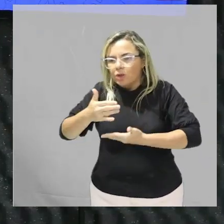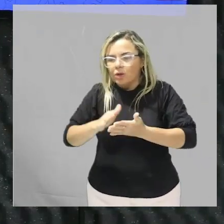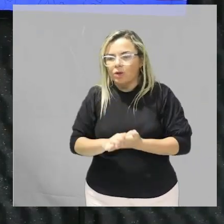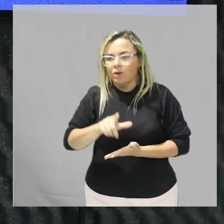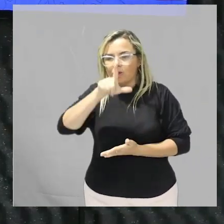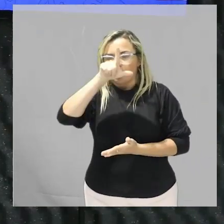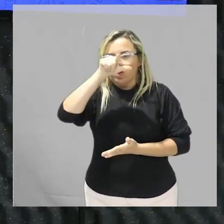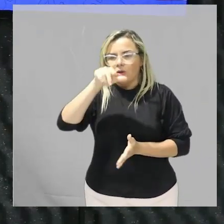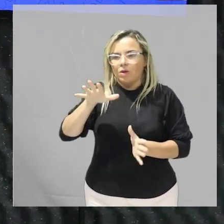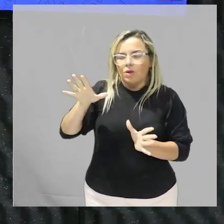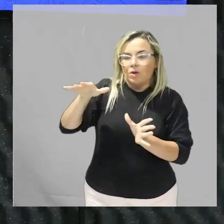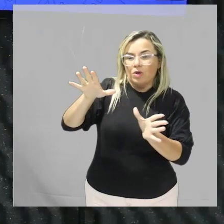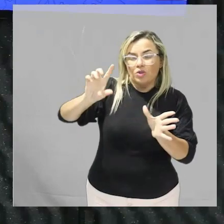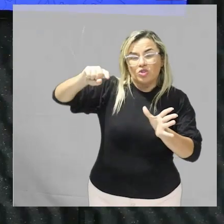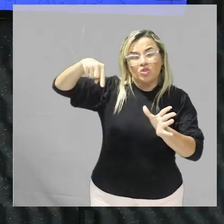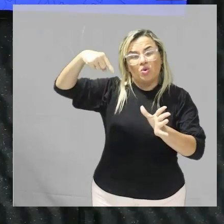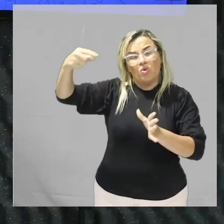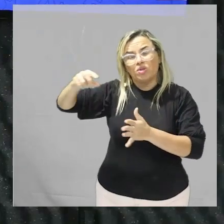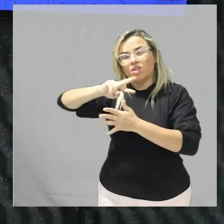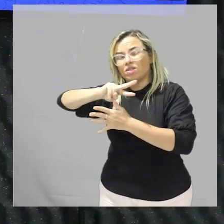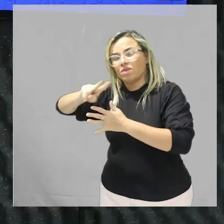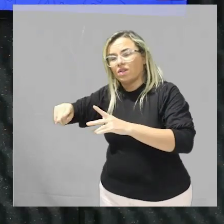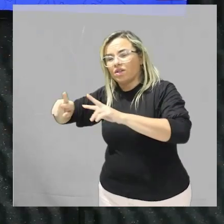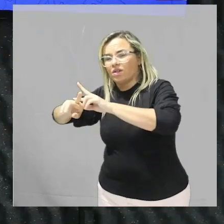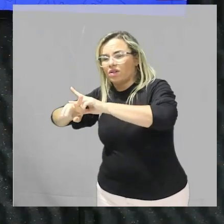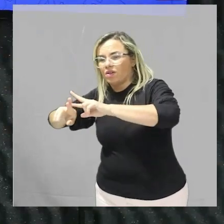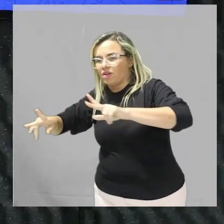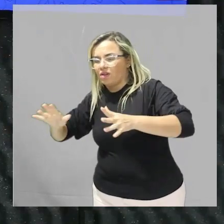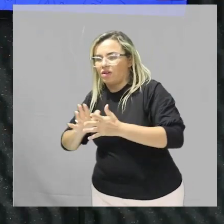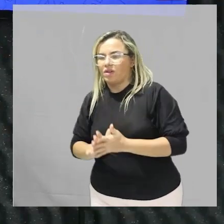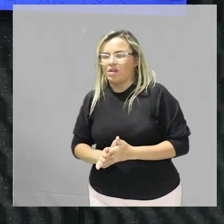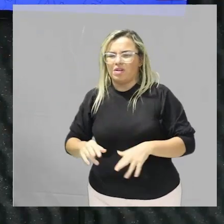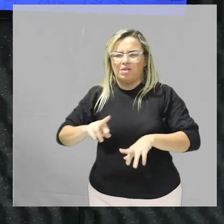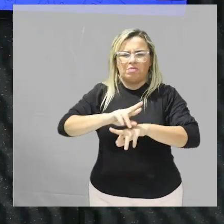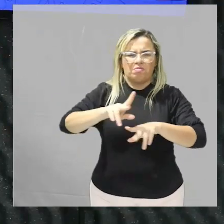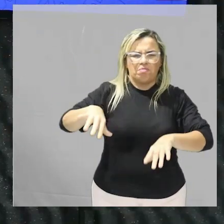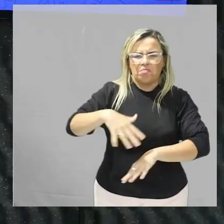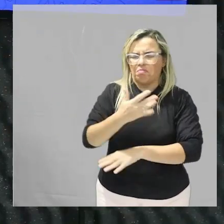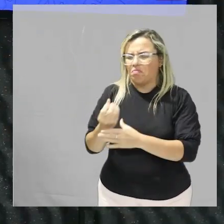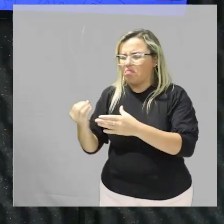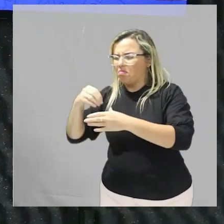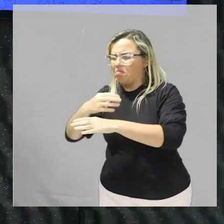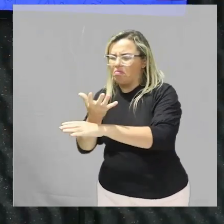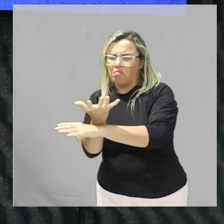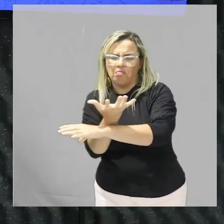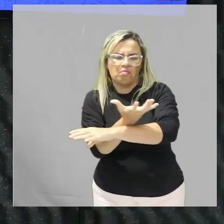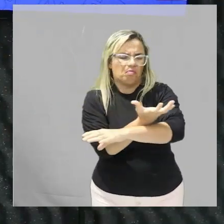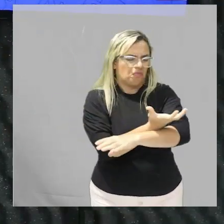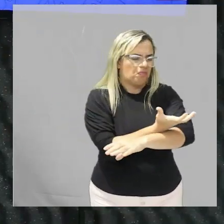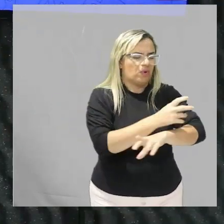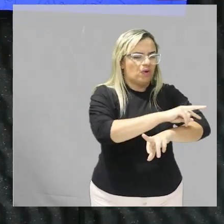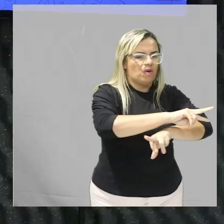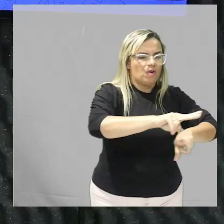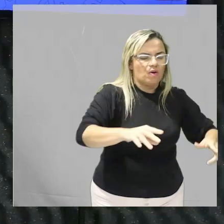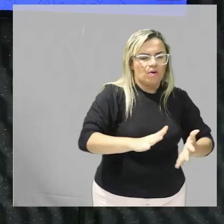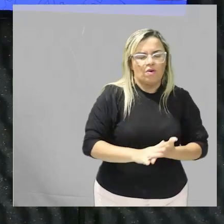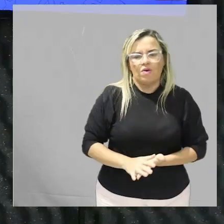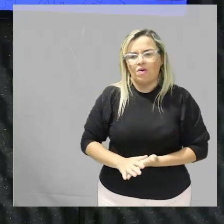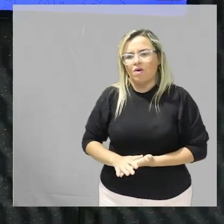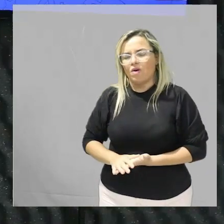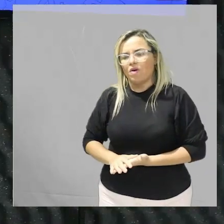espécies, né, com outros indivíduos ali, ó, tem vários, tem planta, tem outros animais, ou seja, eu tenho ali